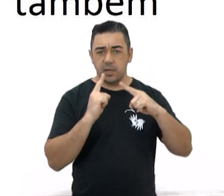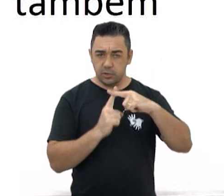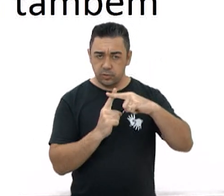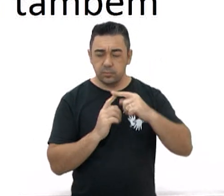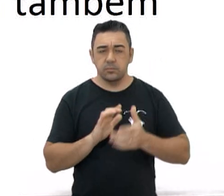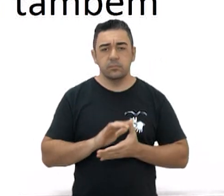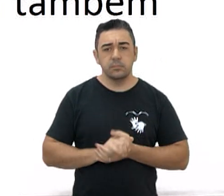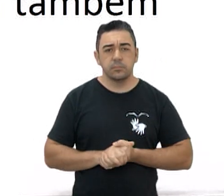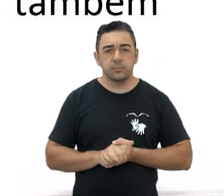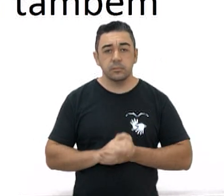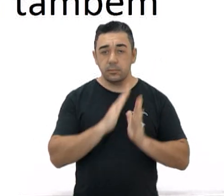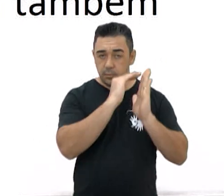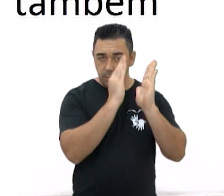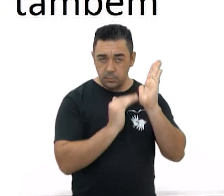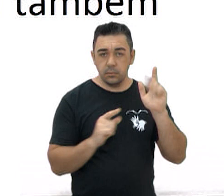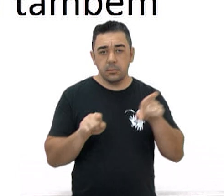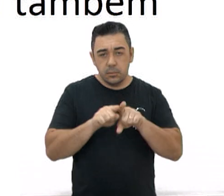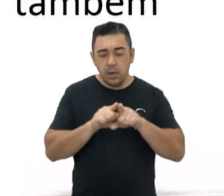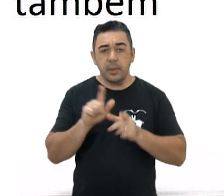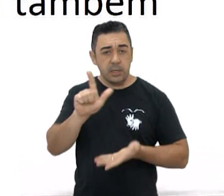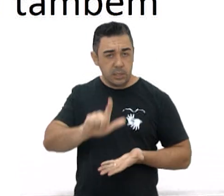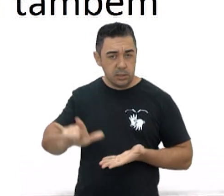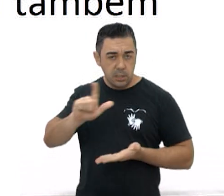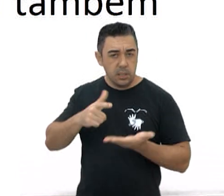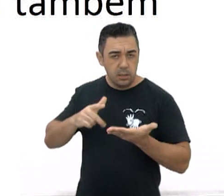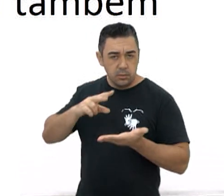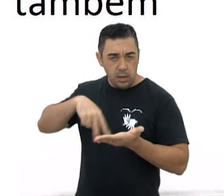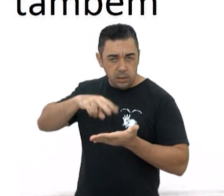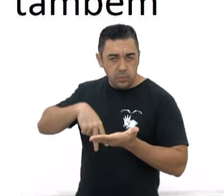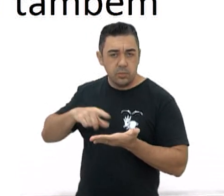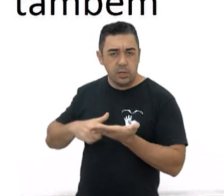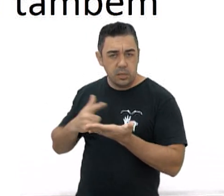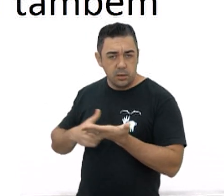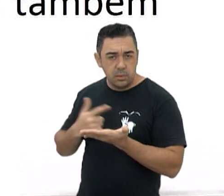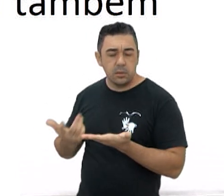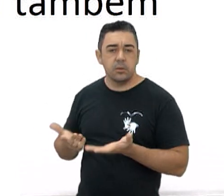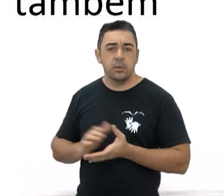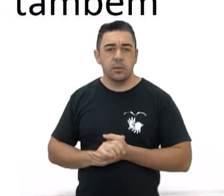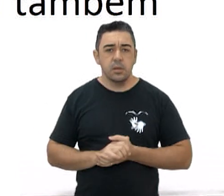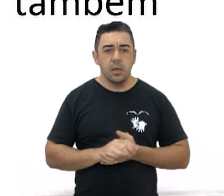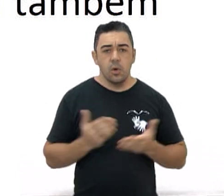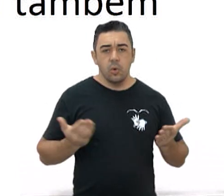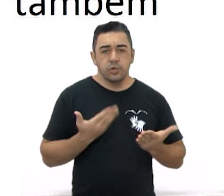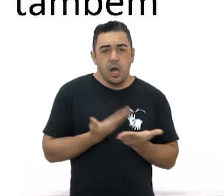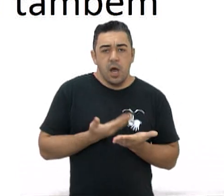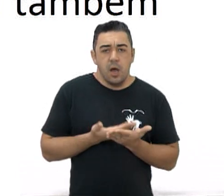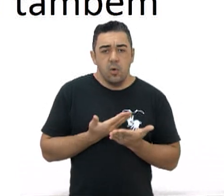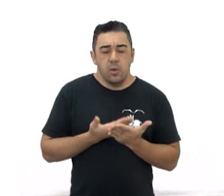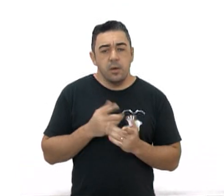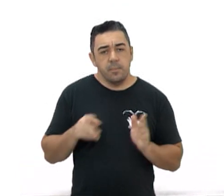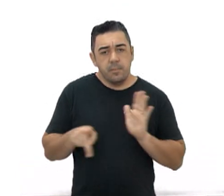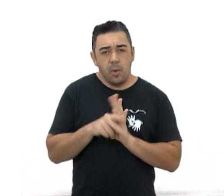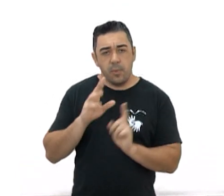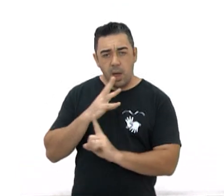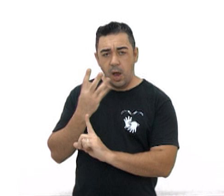O barroco também vai ter na literatura, bem expressiva, que a gente não vai entrar aqui, né, que é aula de artes visuais.